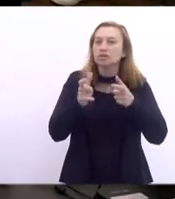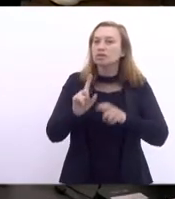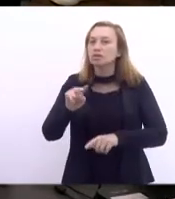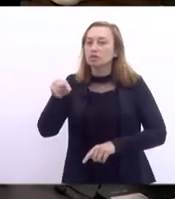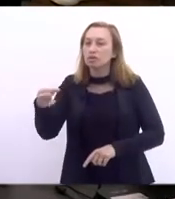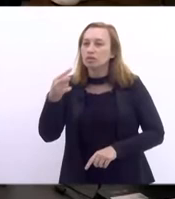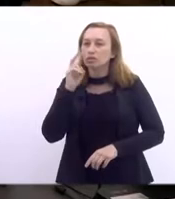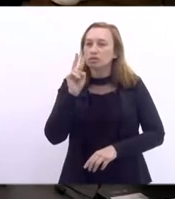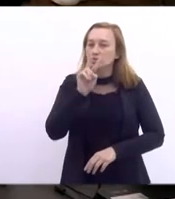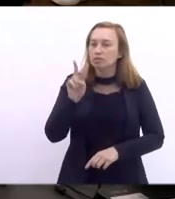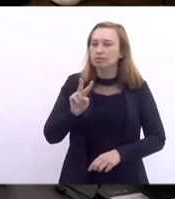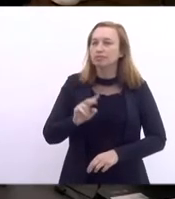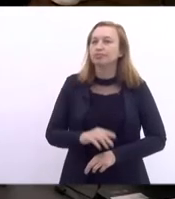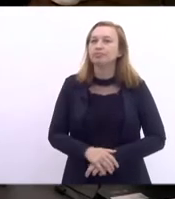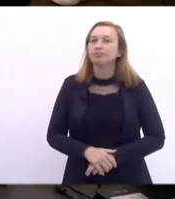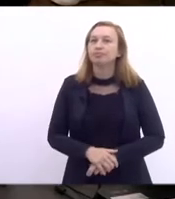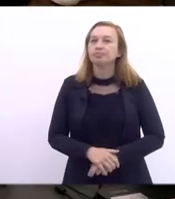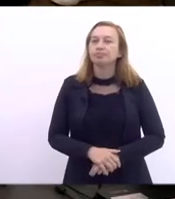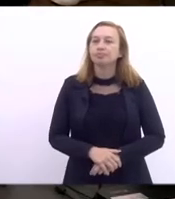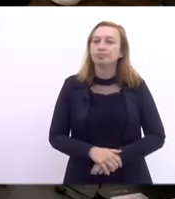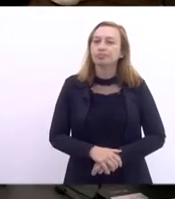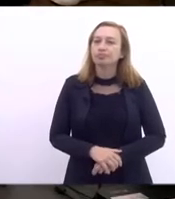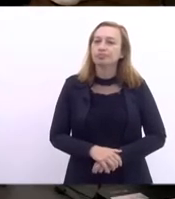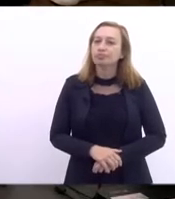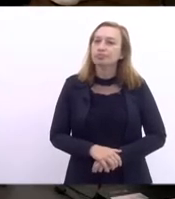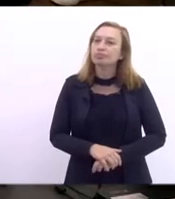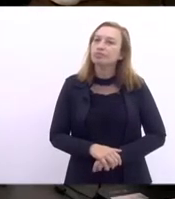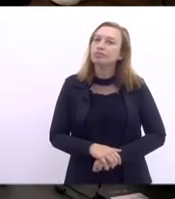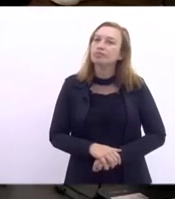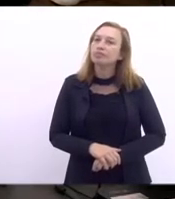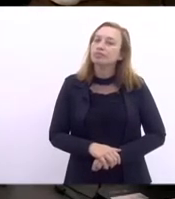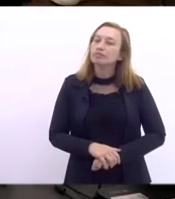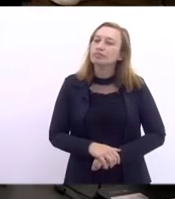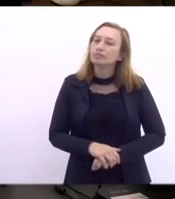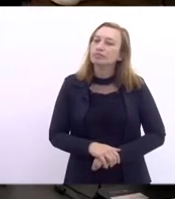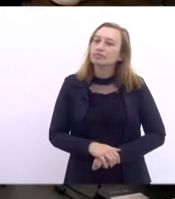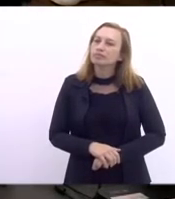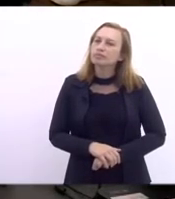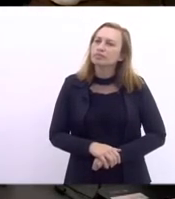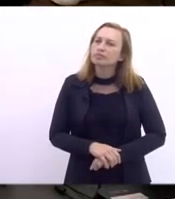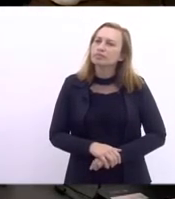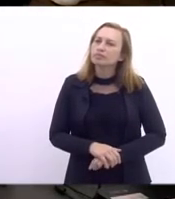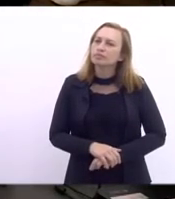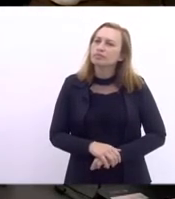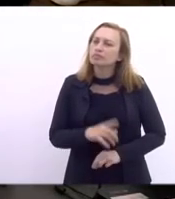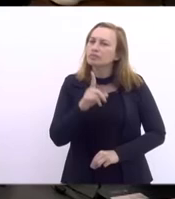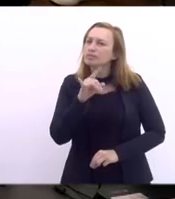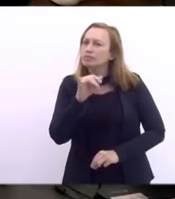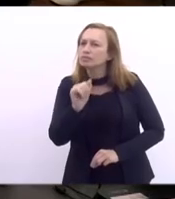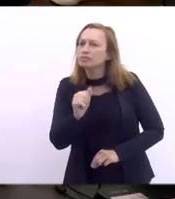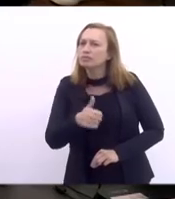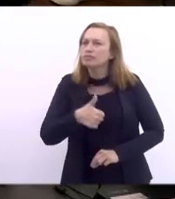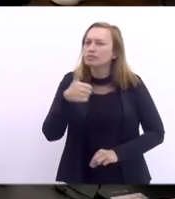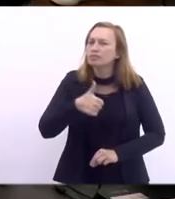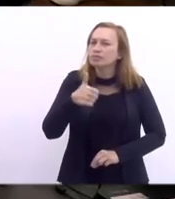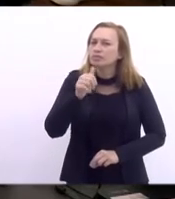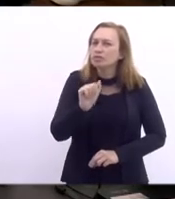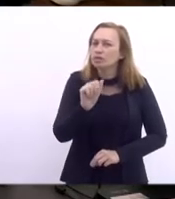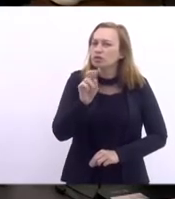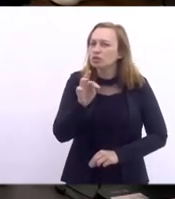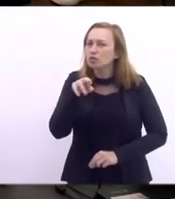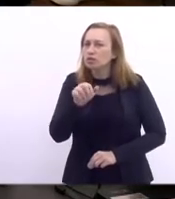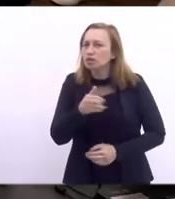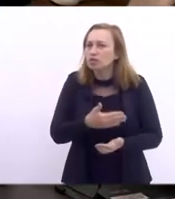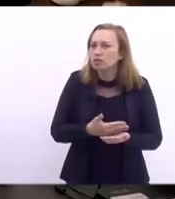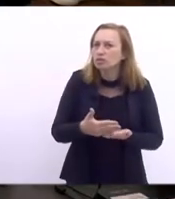o Outro ponto de vista como tal tal citou aqui na primeira vitória e ela começou em